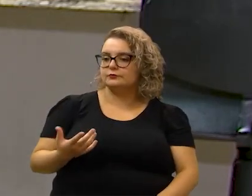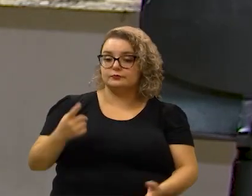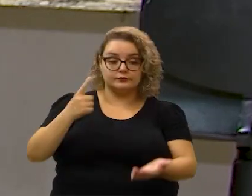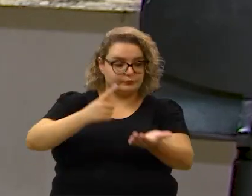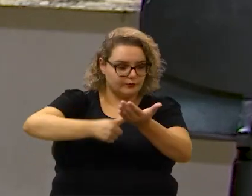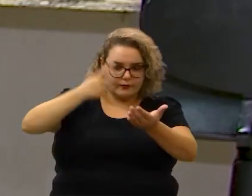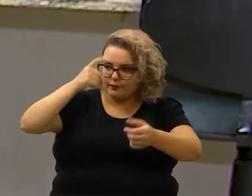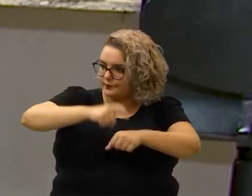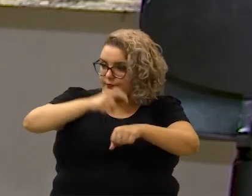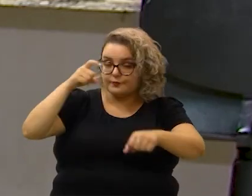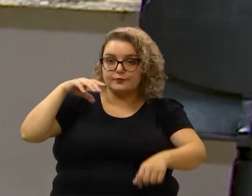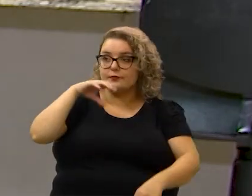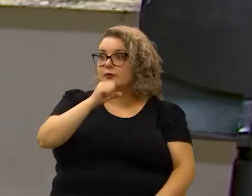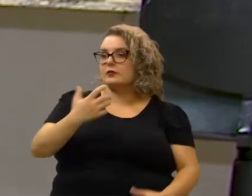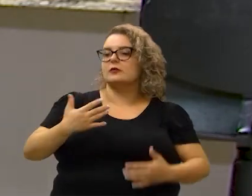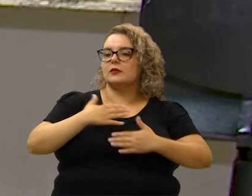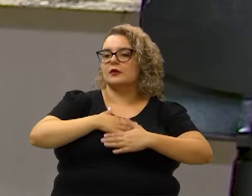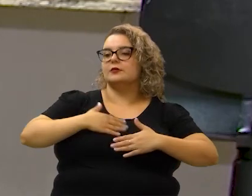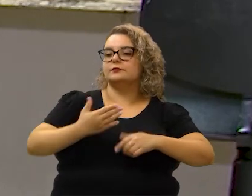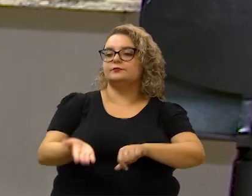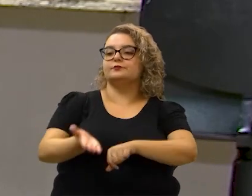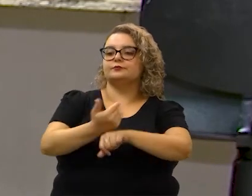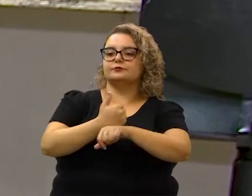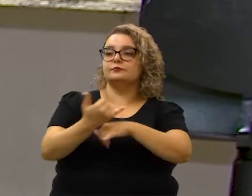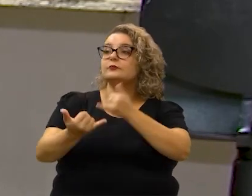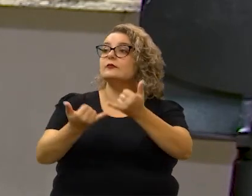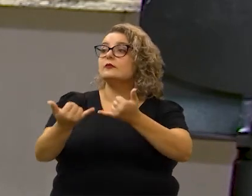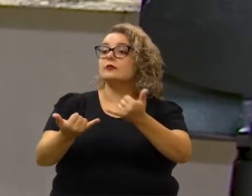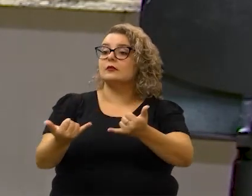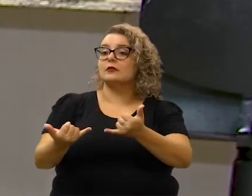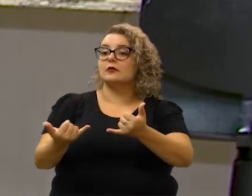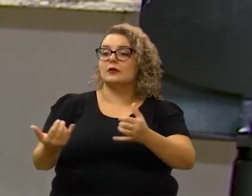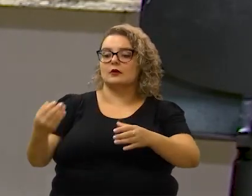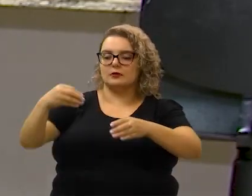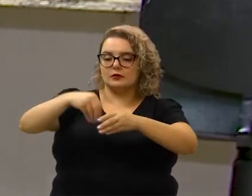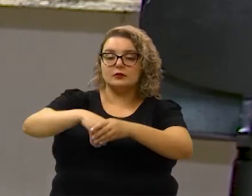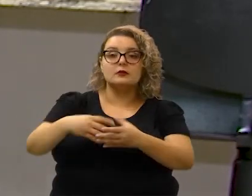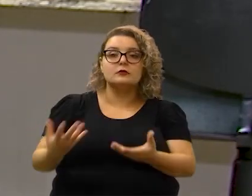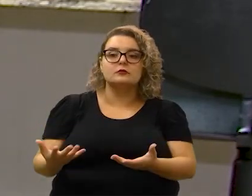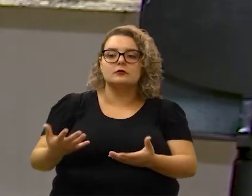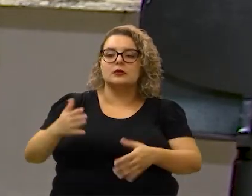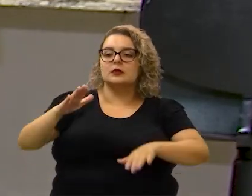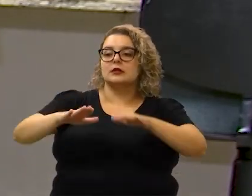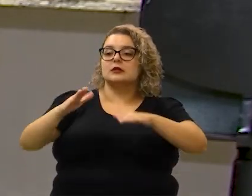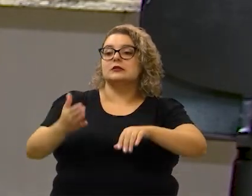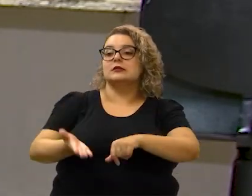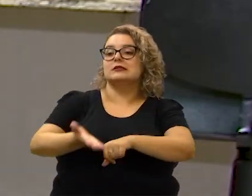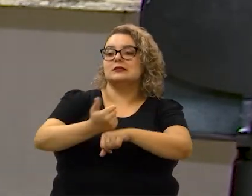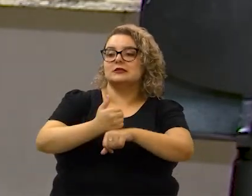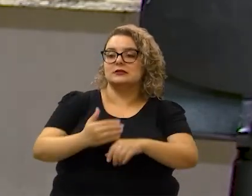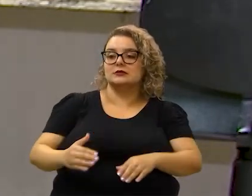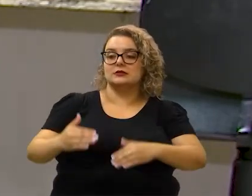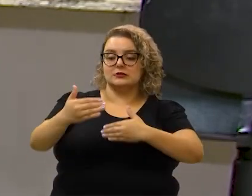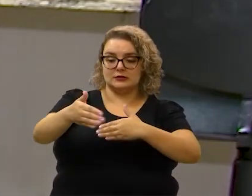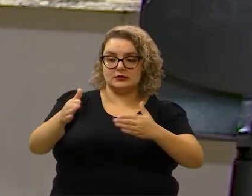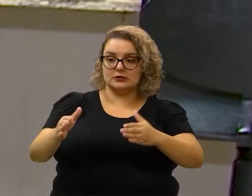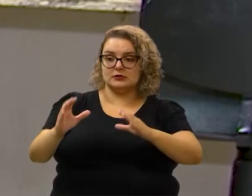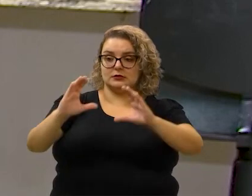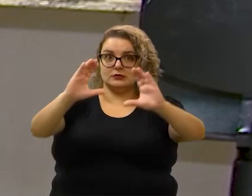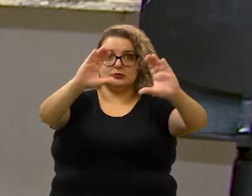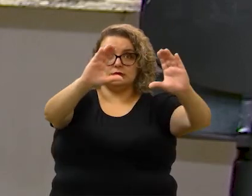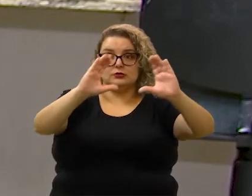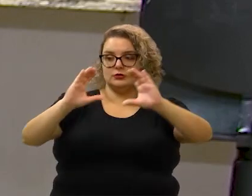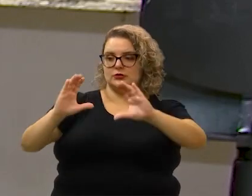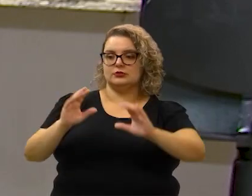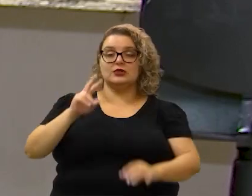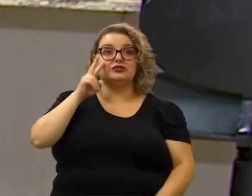é tão imediato que esse prazer vem mesmo antes do brinquedo sair da caixa de brinquedo. Às vezes, vem mesmo antes da caixa de brinquedo sair